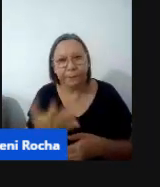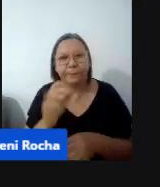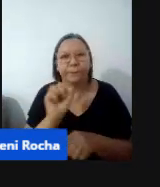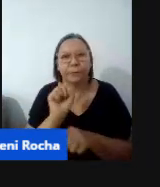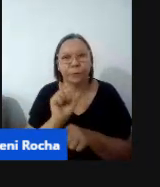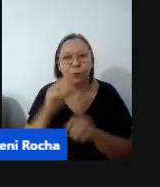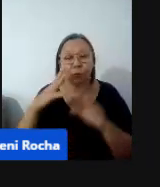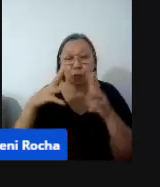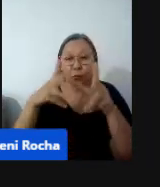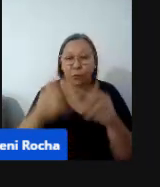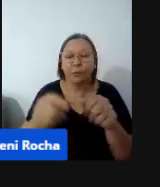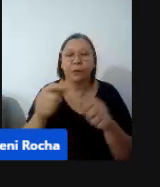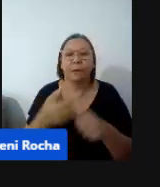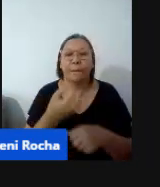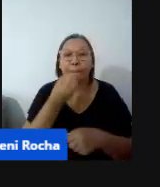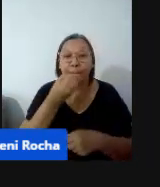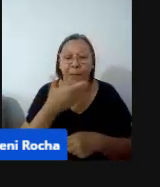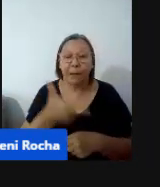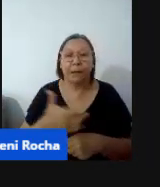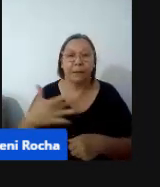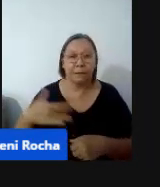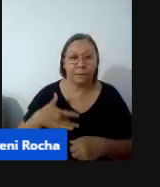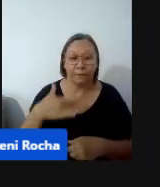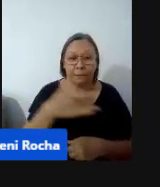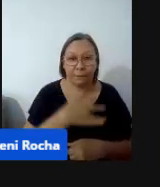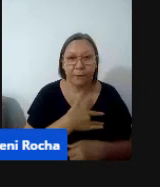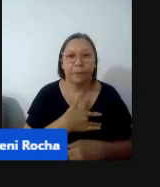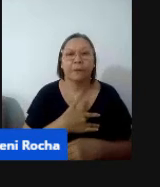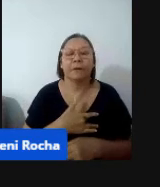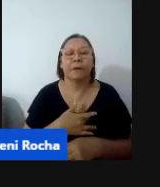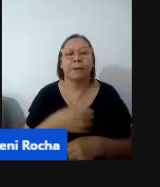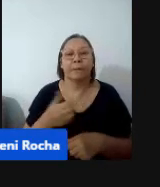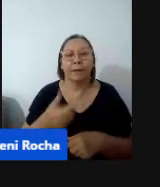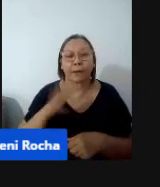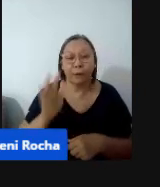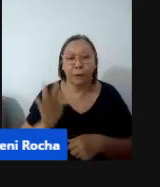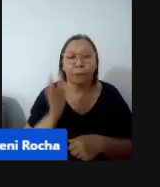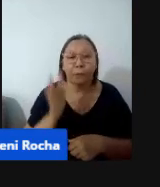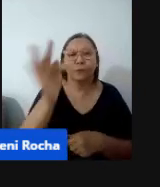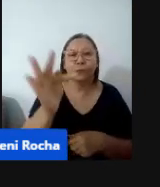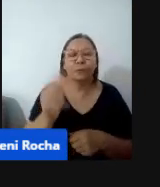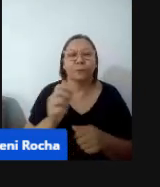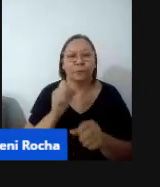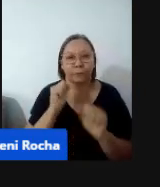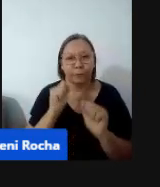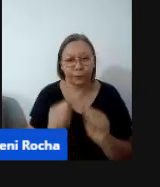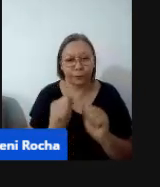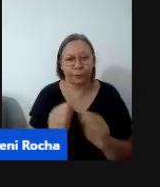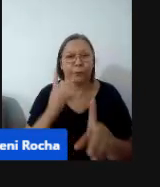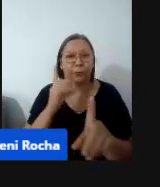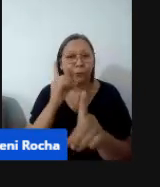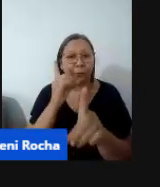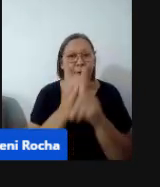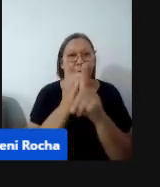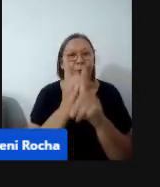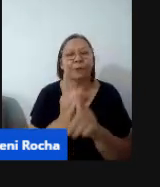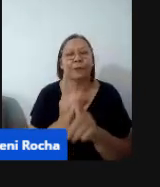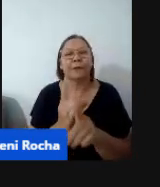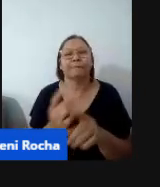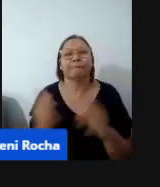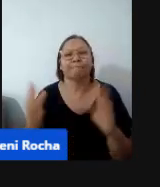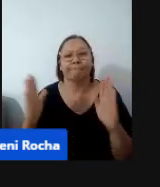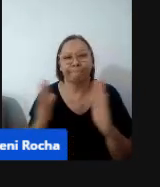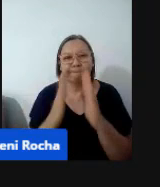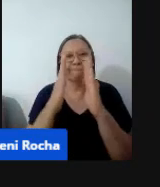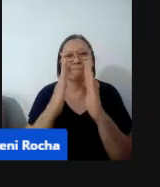se cuidando para que logo possamos nos encontrar pessoalmente. Um grande abraço da nossa equipe de